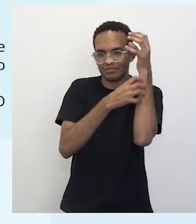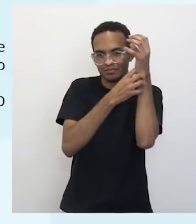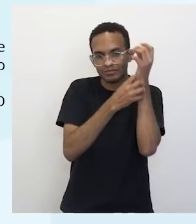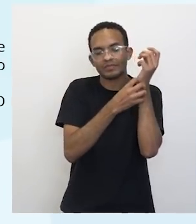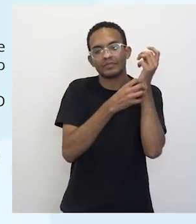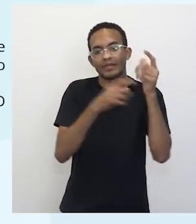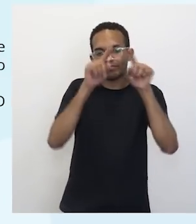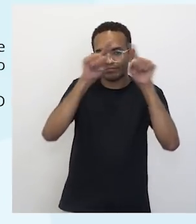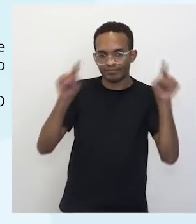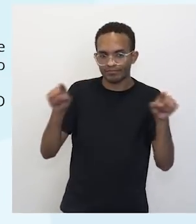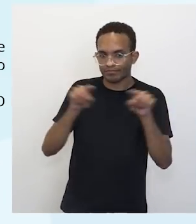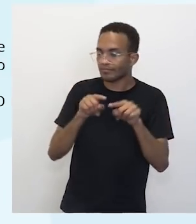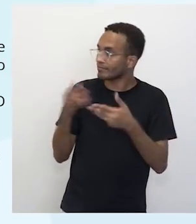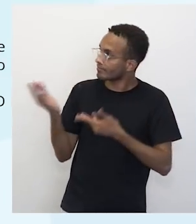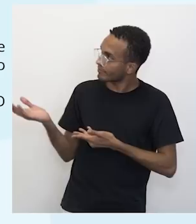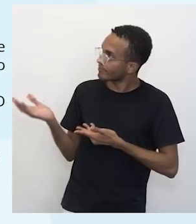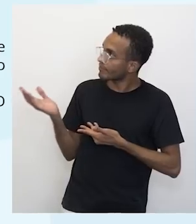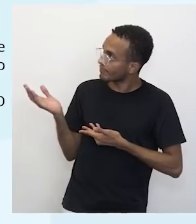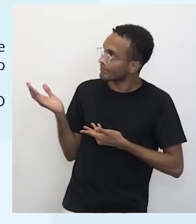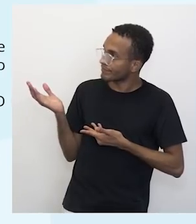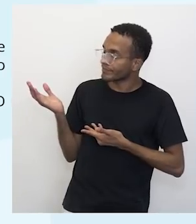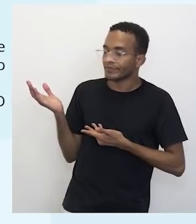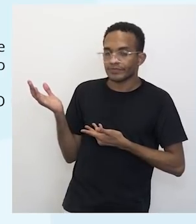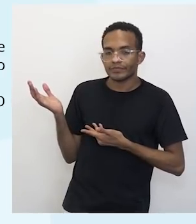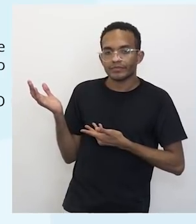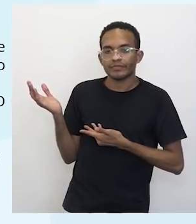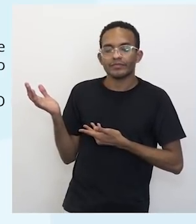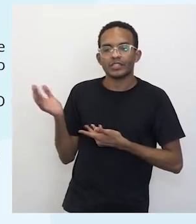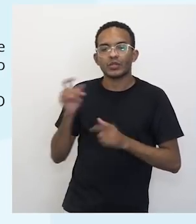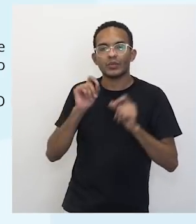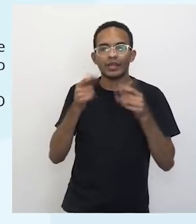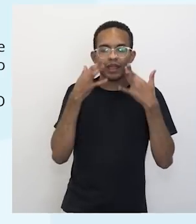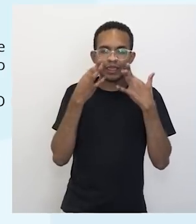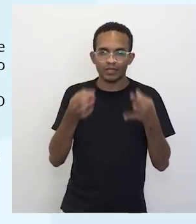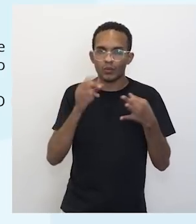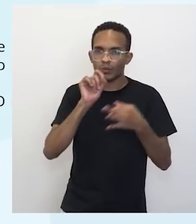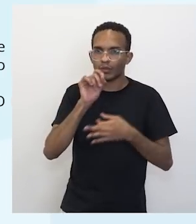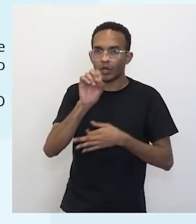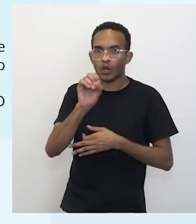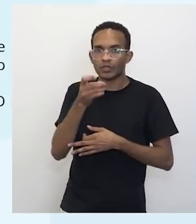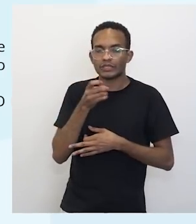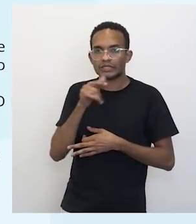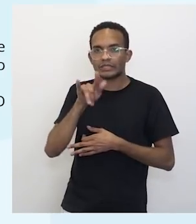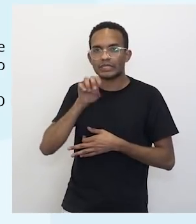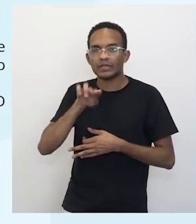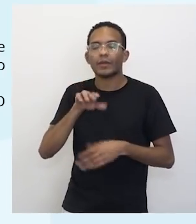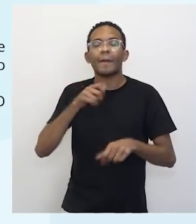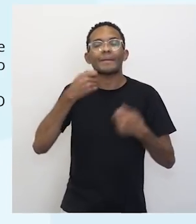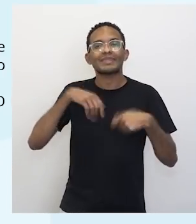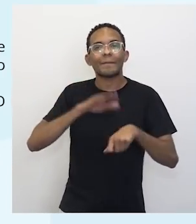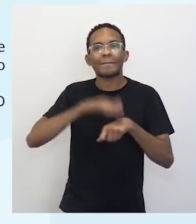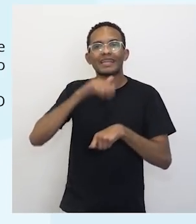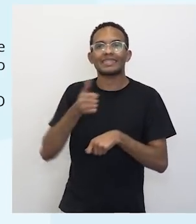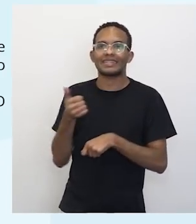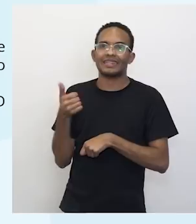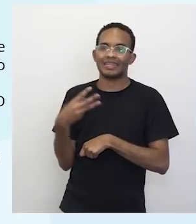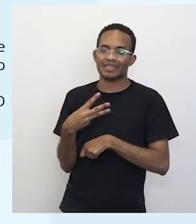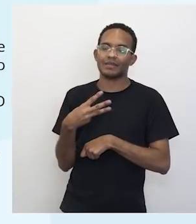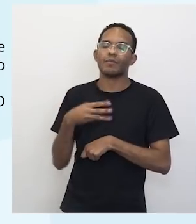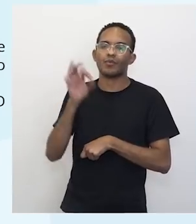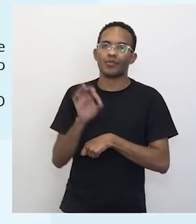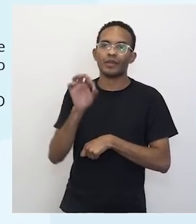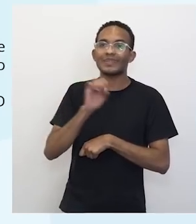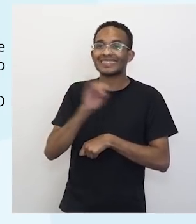triângulo para vocês gravarem bem. E aqui, atentem que o oxigênio tem que estar acima de 13%. Se